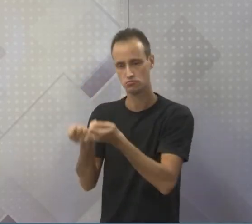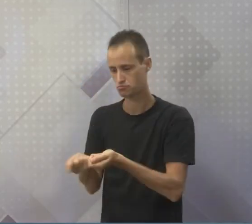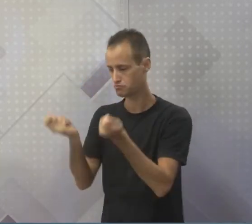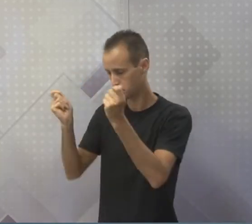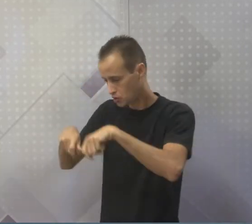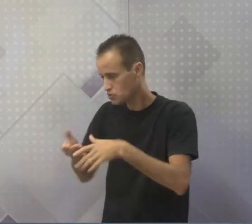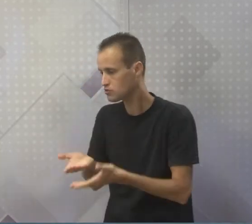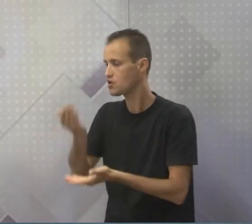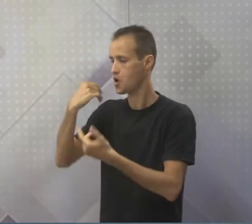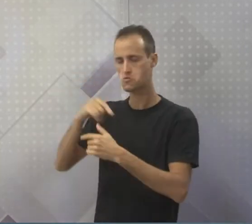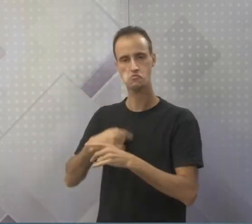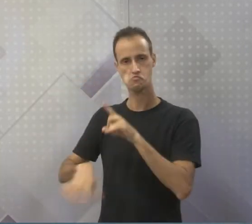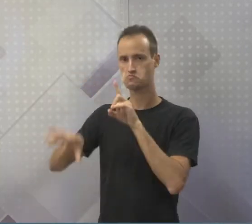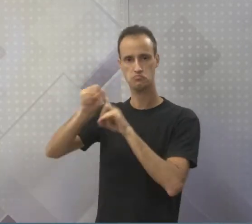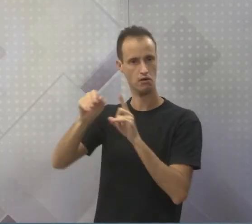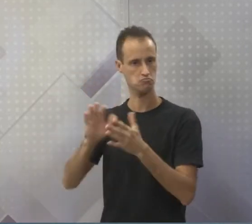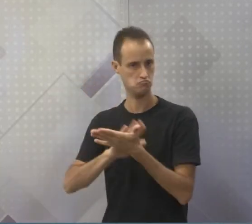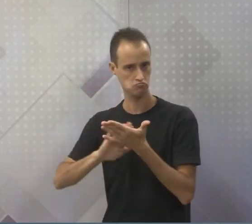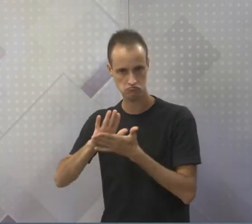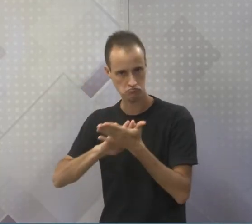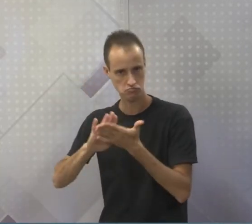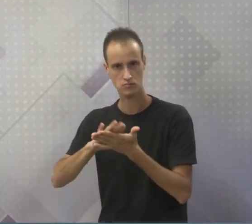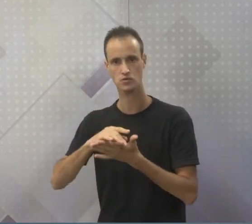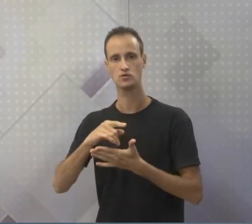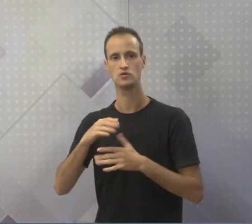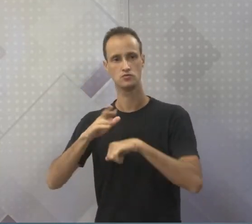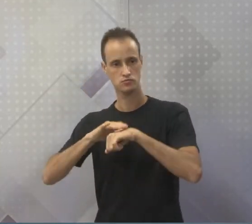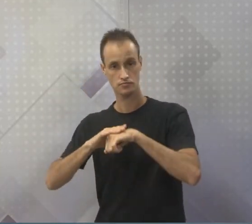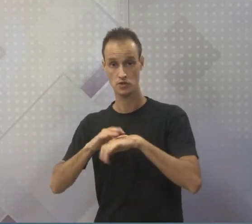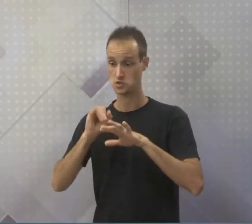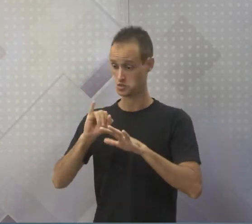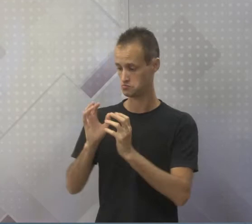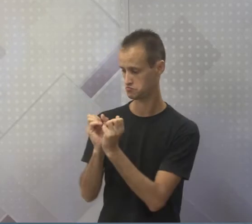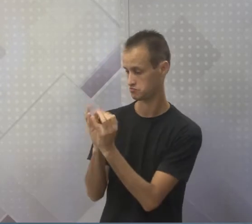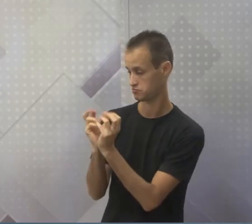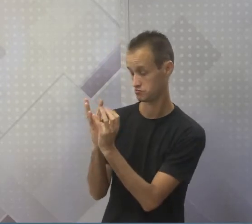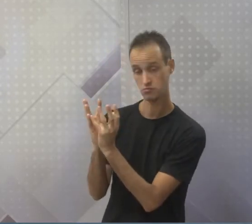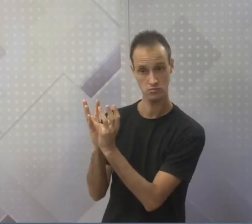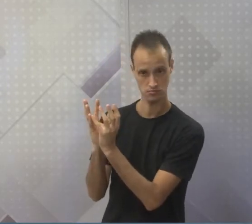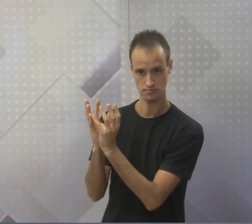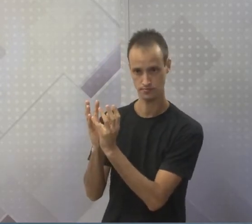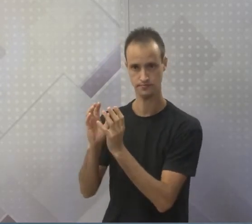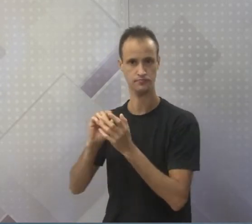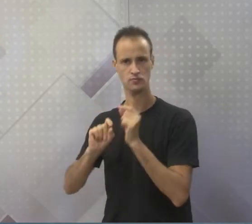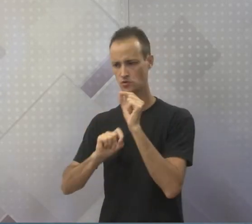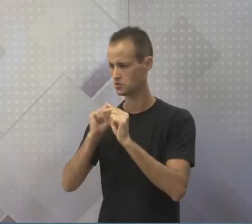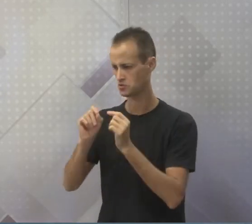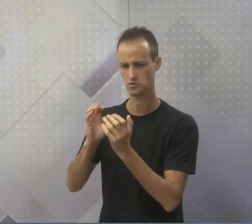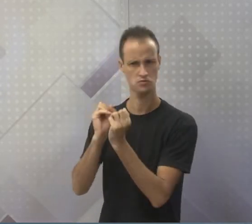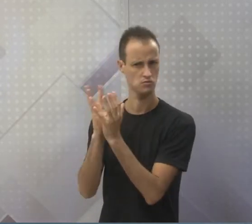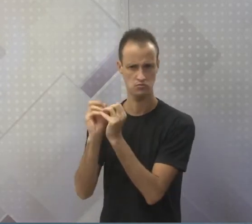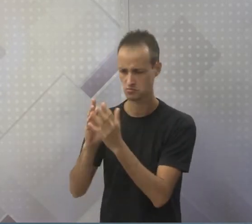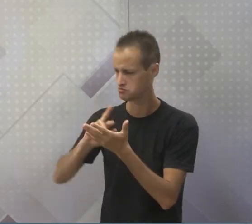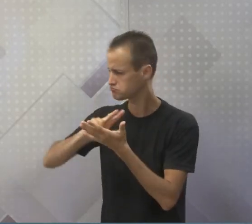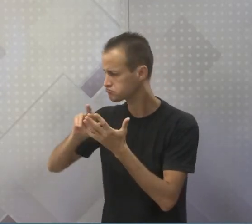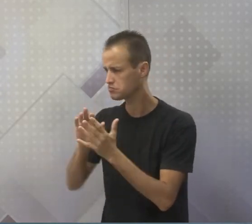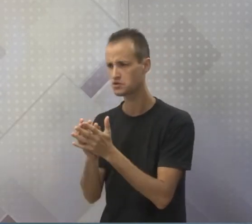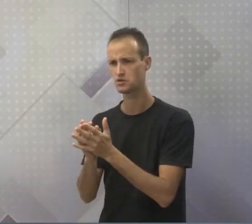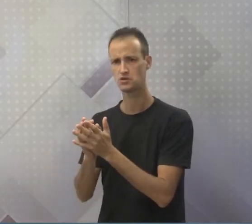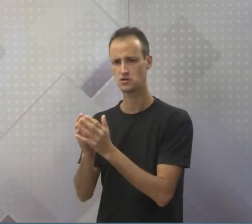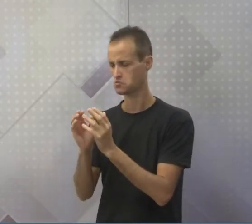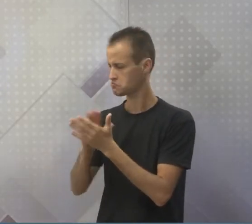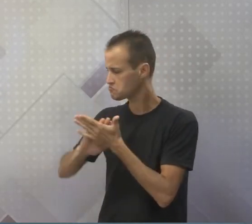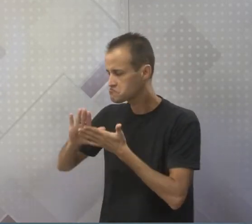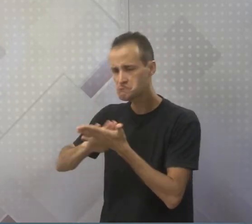e se livram da doença. Agora, se essa verdura não for essa verdura, essa hortaliça, etc., se